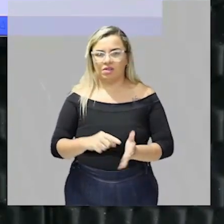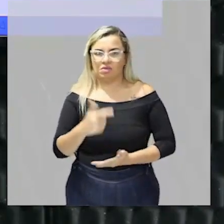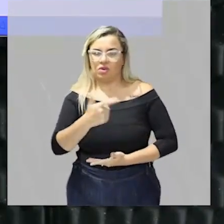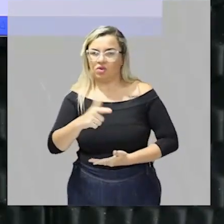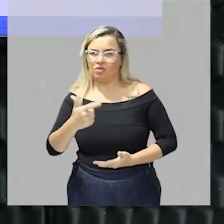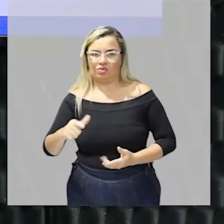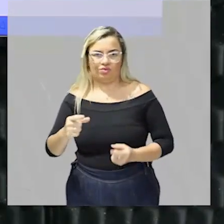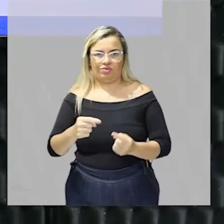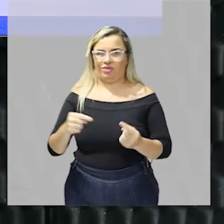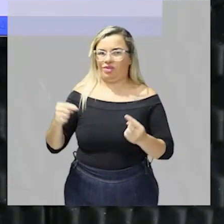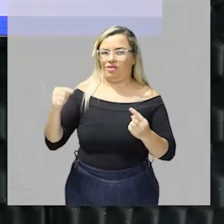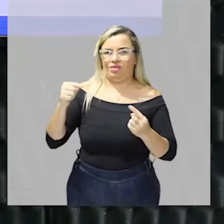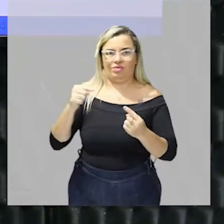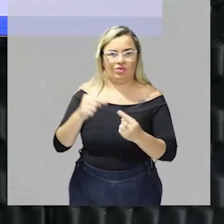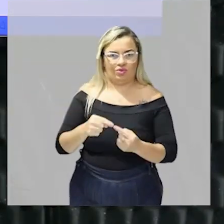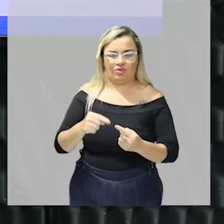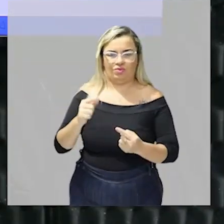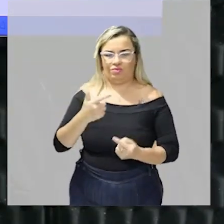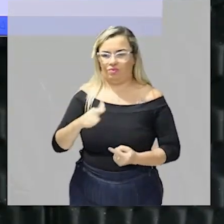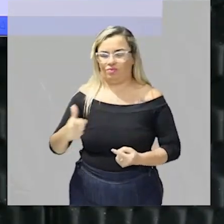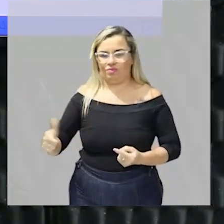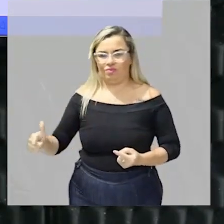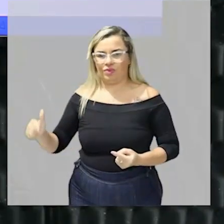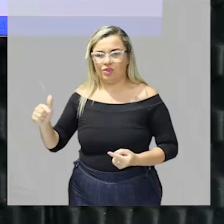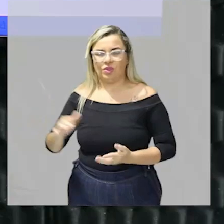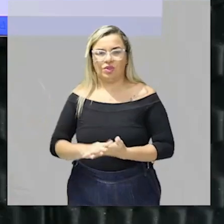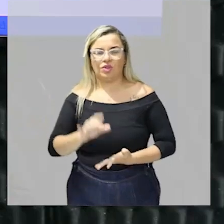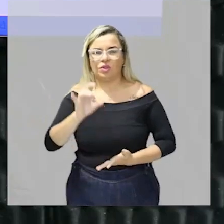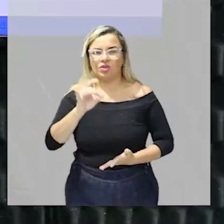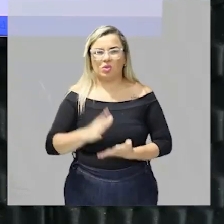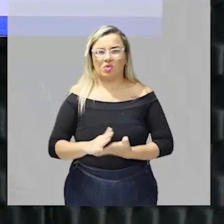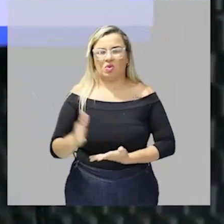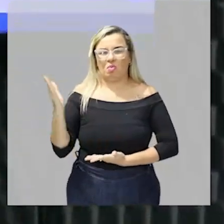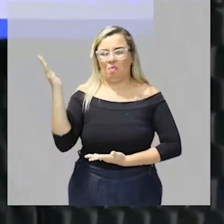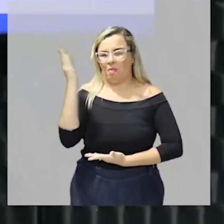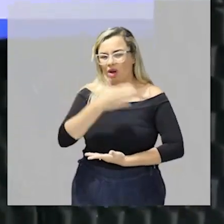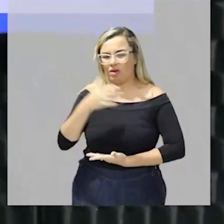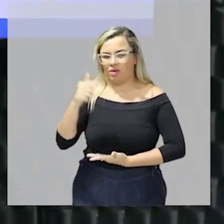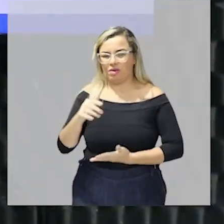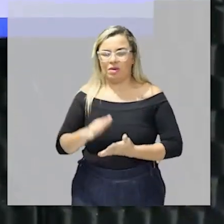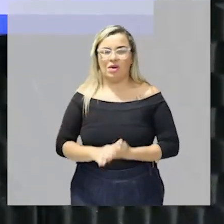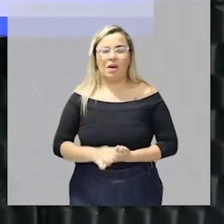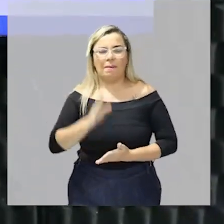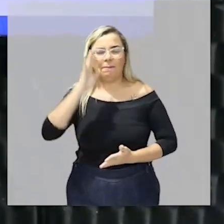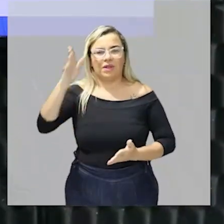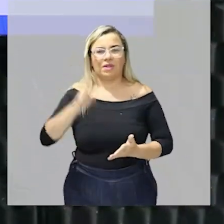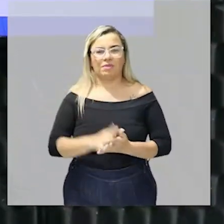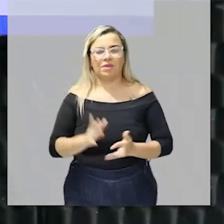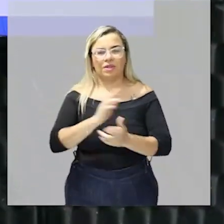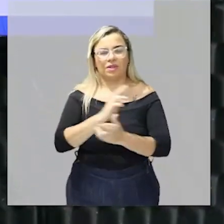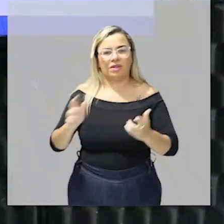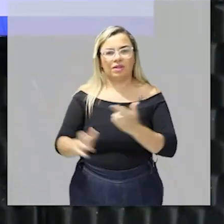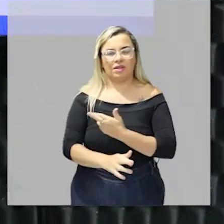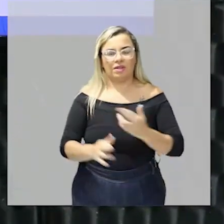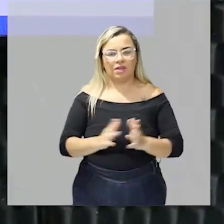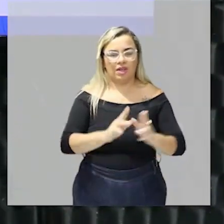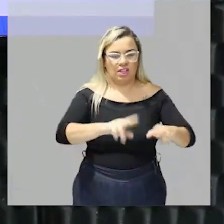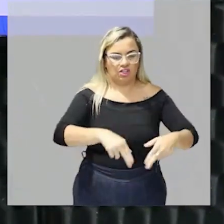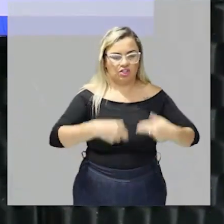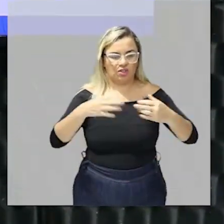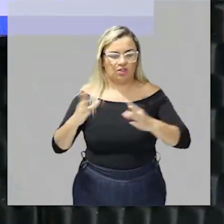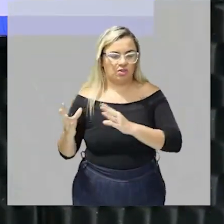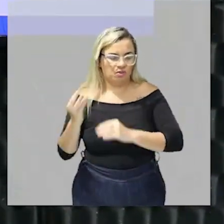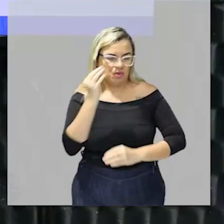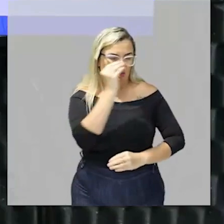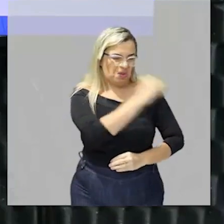tem ausência de propósito, principalmente no que diz respeito à eliminação dessas etnias, dessas raças